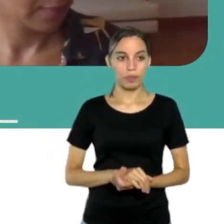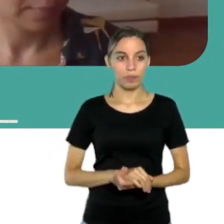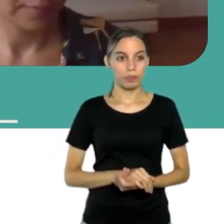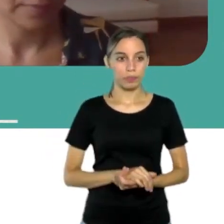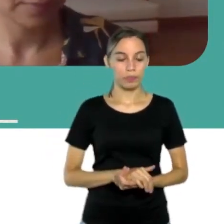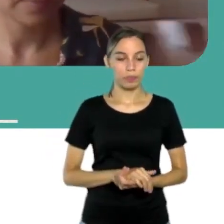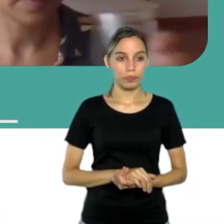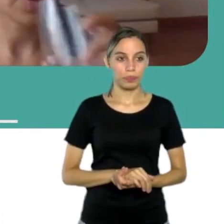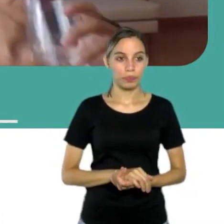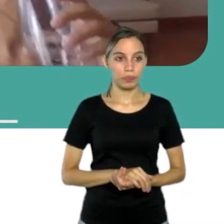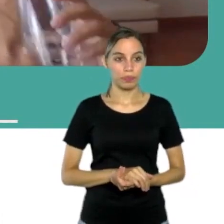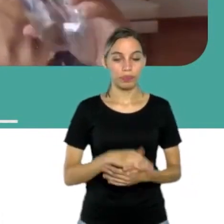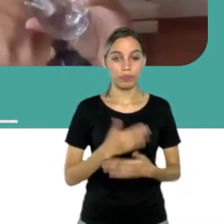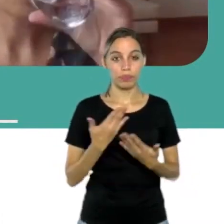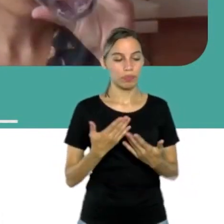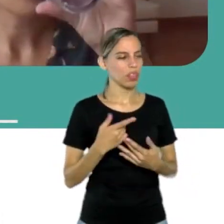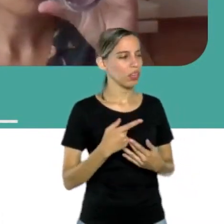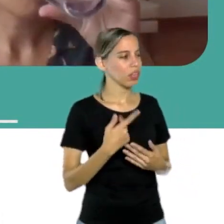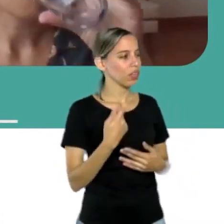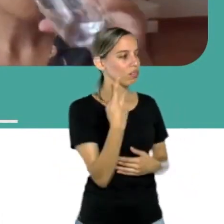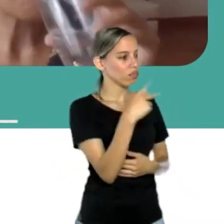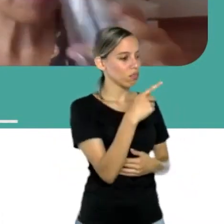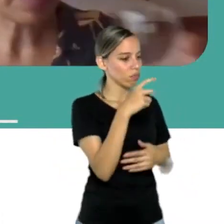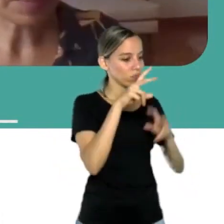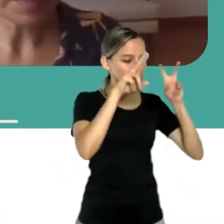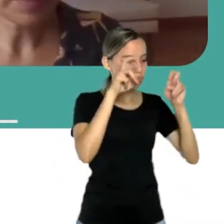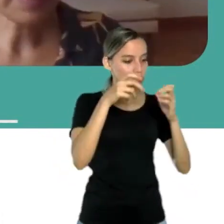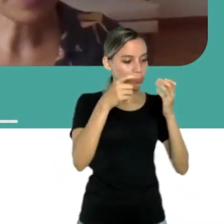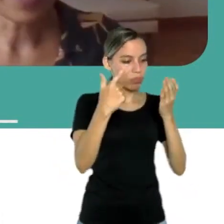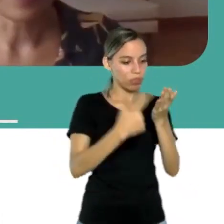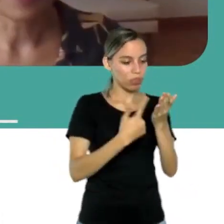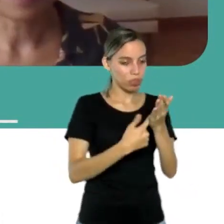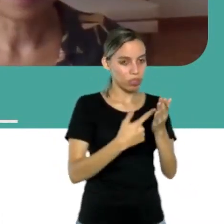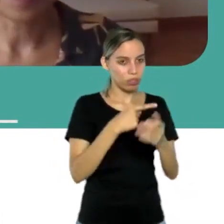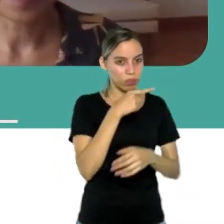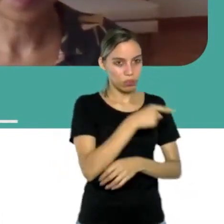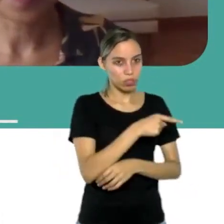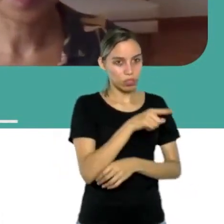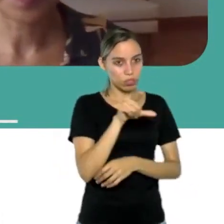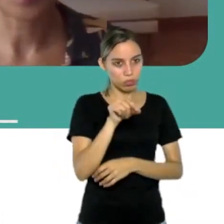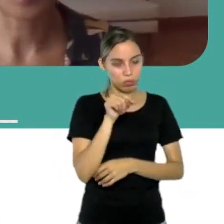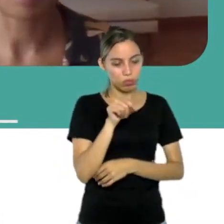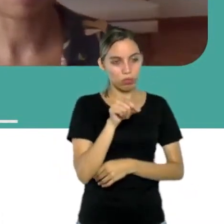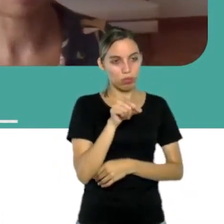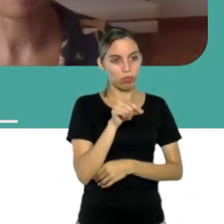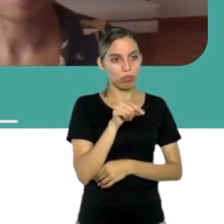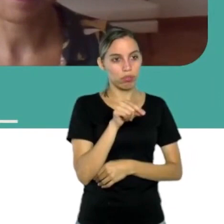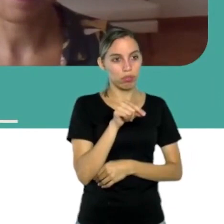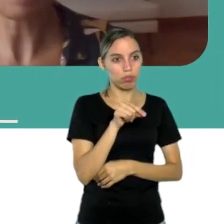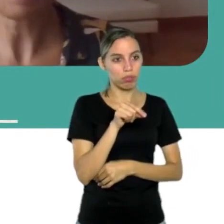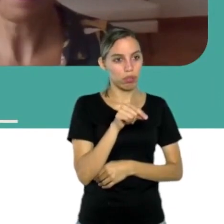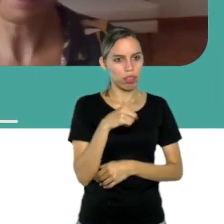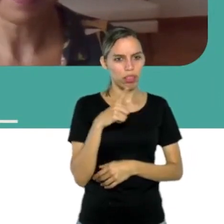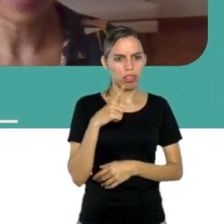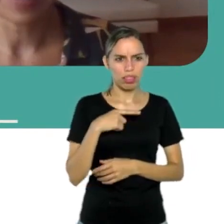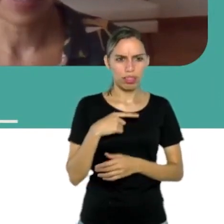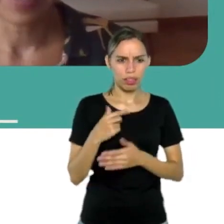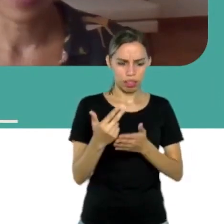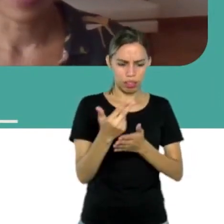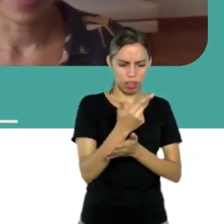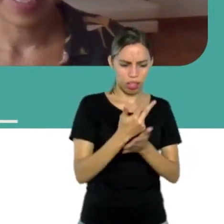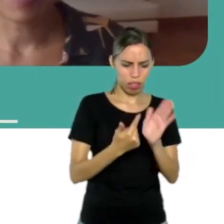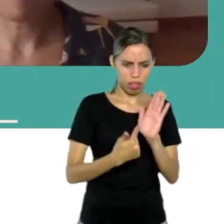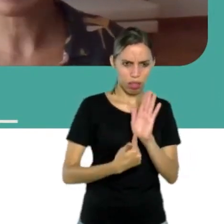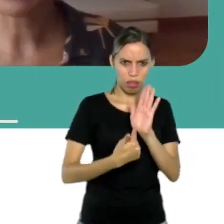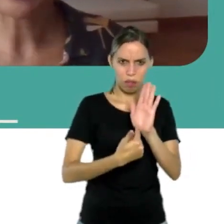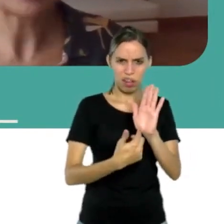esse título do livro, como é que foi escolhido, Elisa? A capa tá linda, viu? Aquela é uma ilustração, né? É uma aquarela,